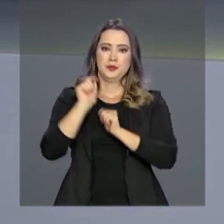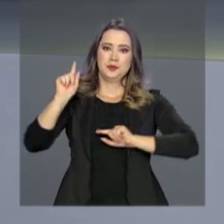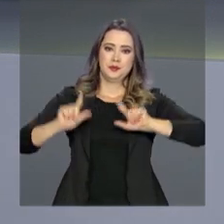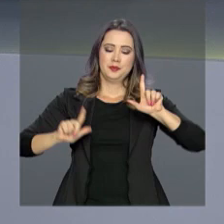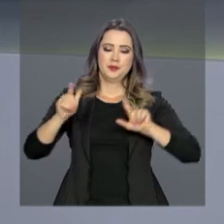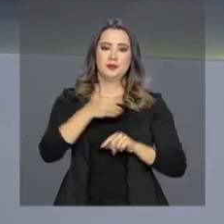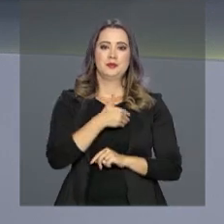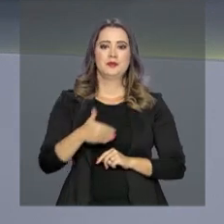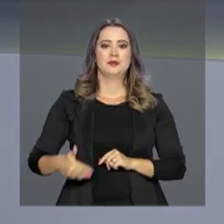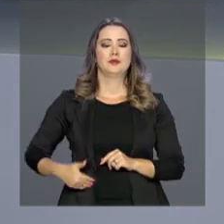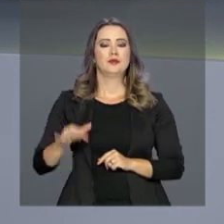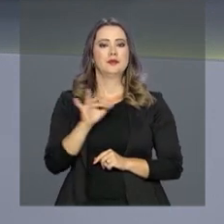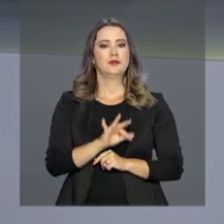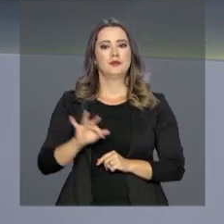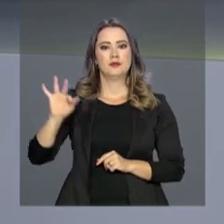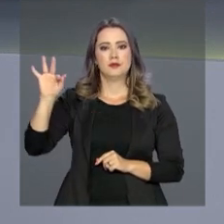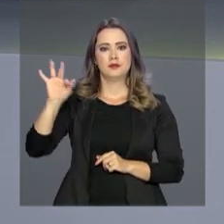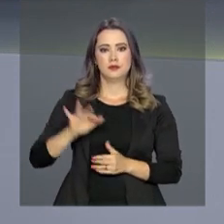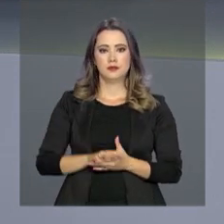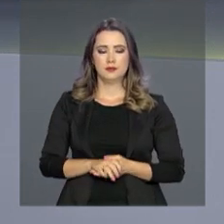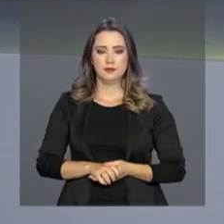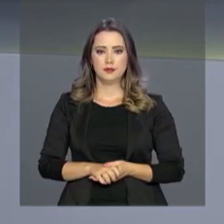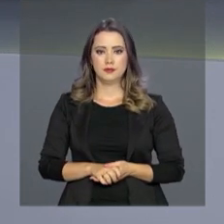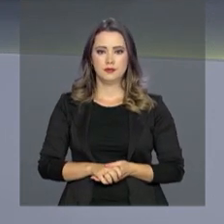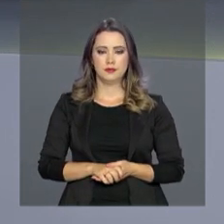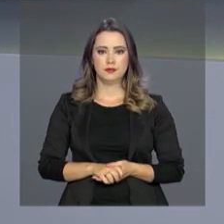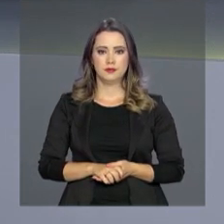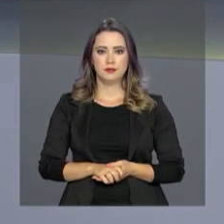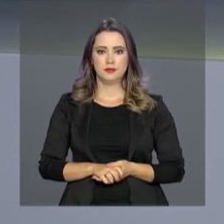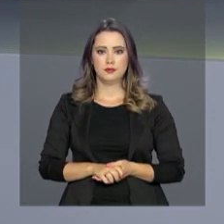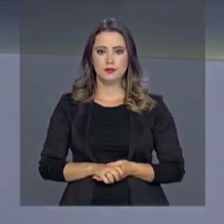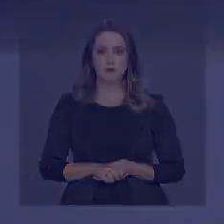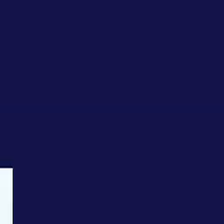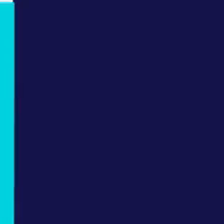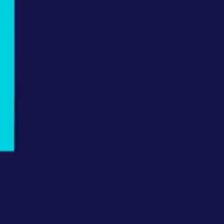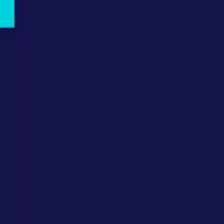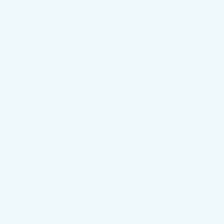continue com a gente aqui na nbr a tv do governo federal